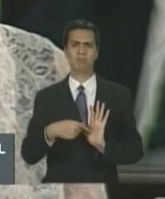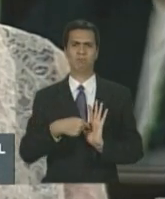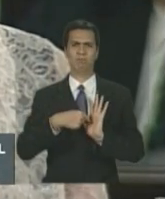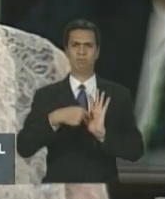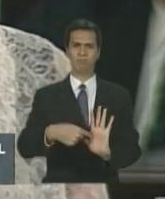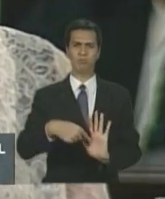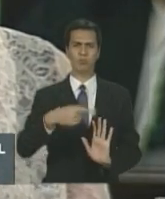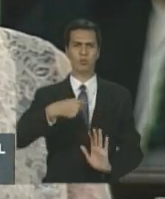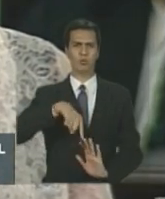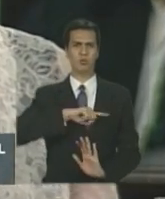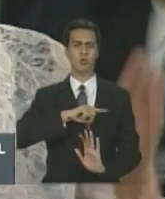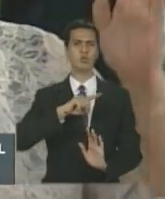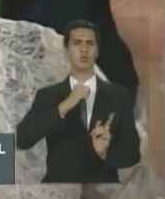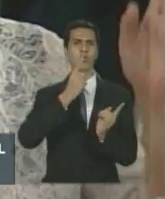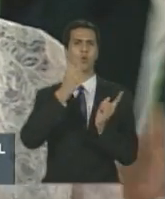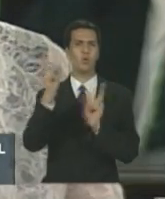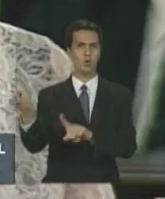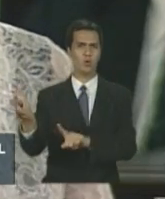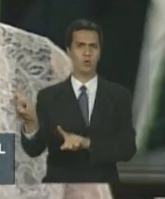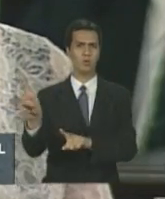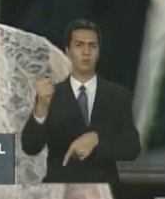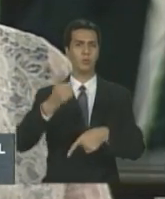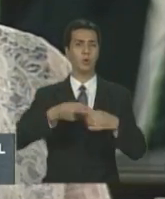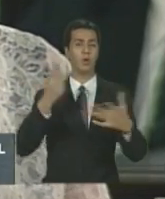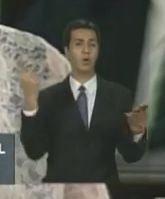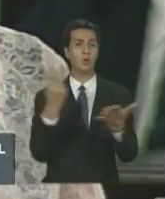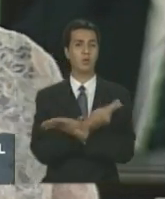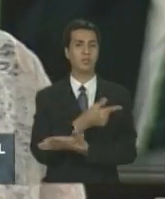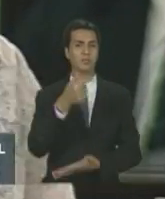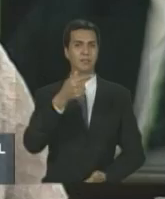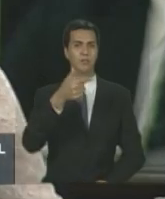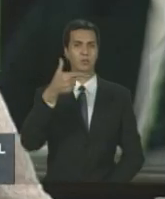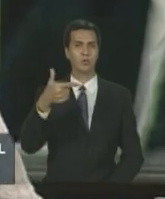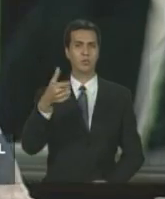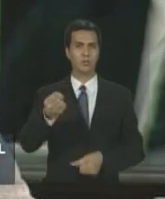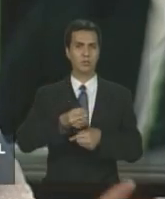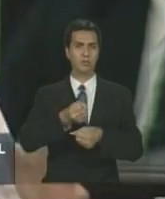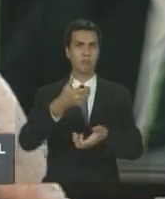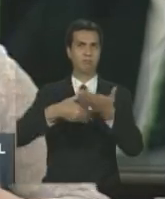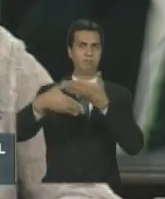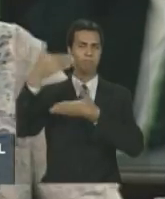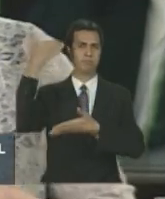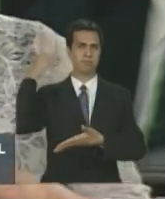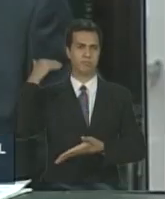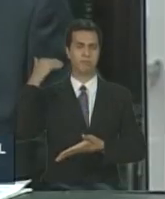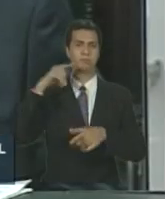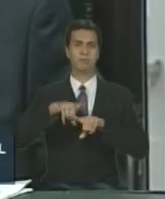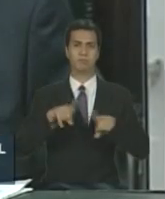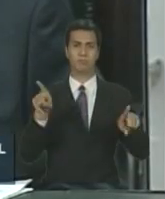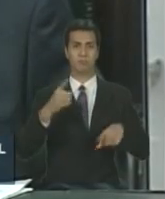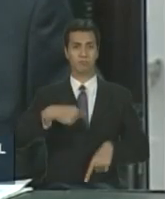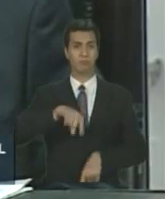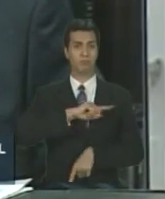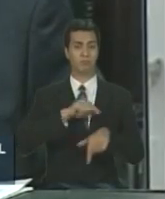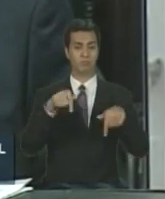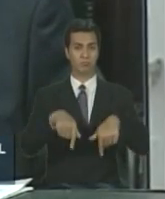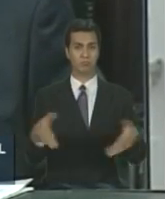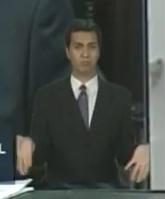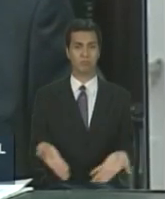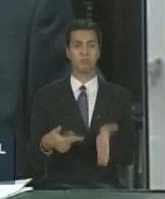acontecimento que ocorreu há 72 anos atrás, mas, sobretudo, é uma